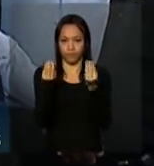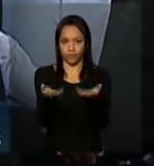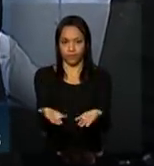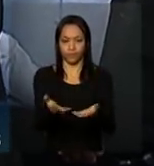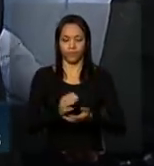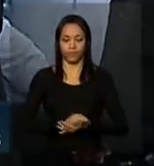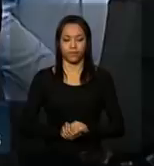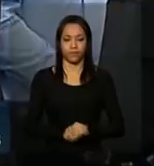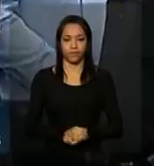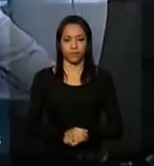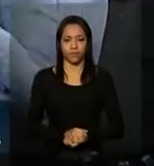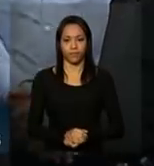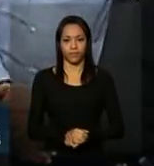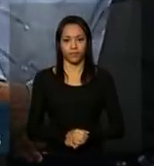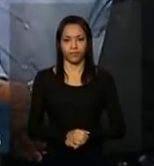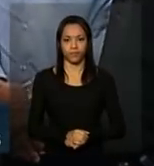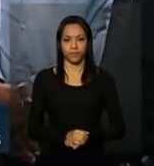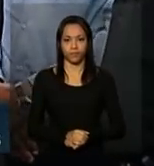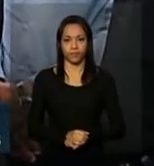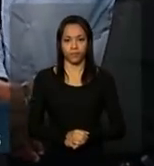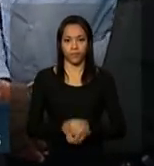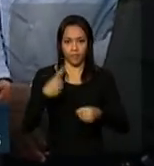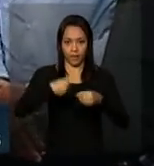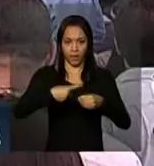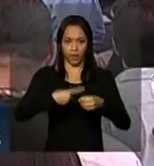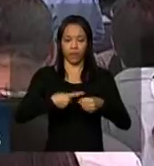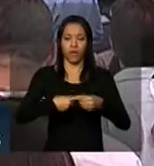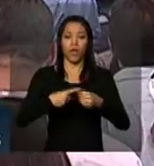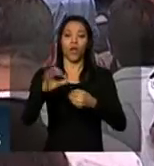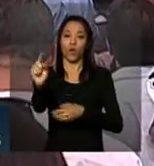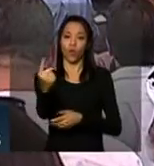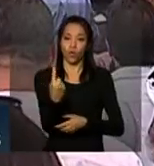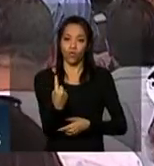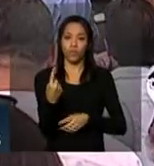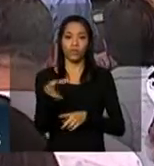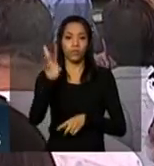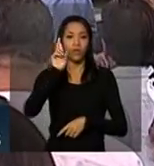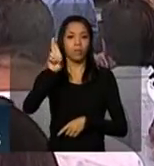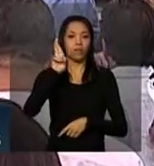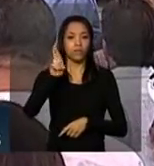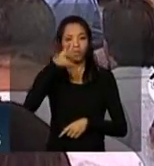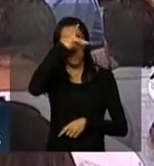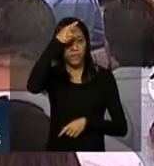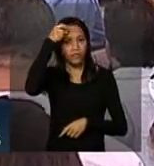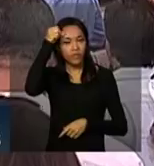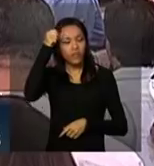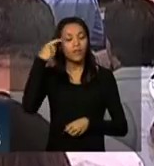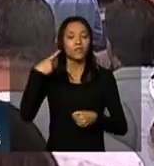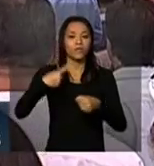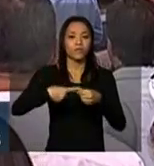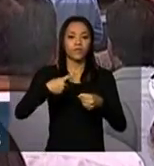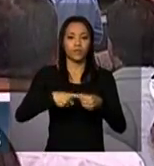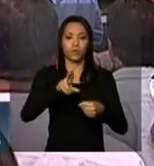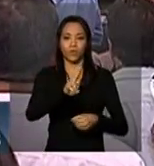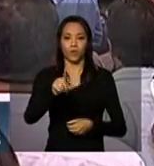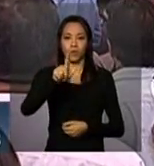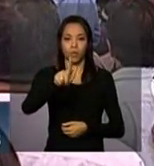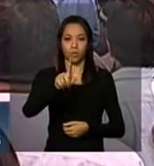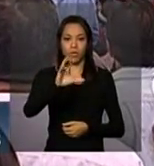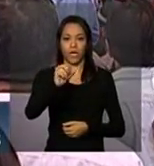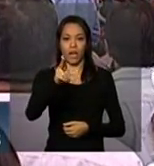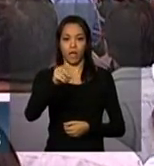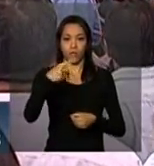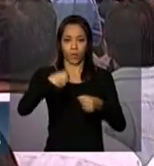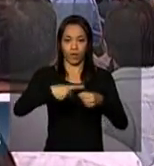convidamos o Buritizeiro convidamos o representante do prefeito Cláudio Abreu